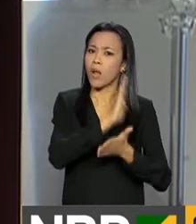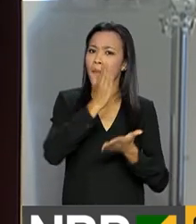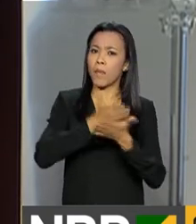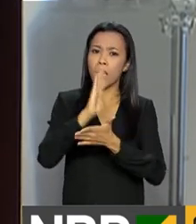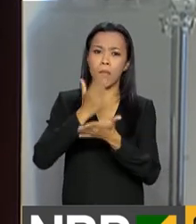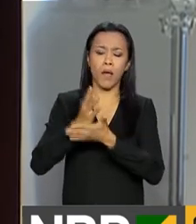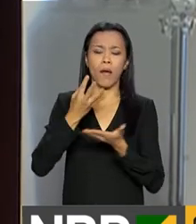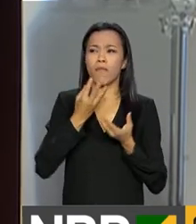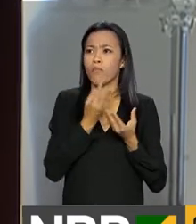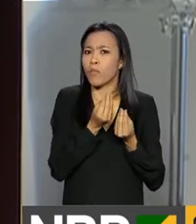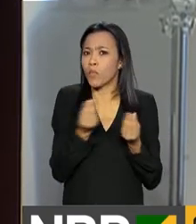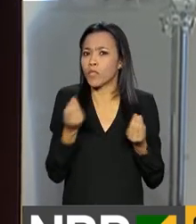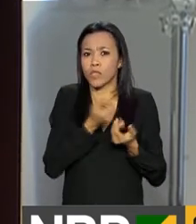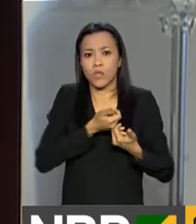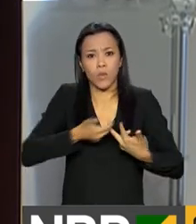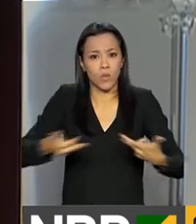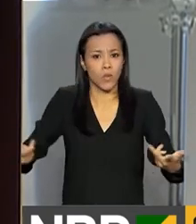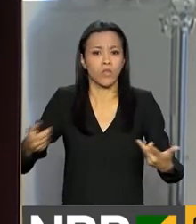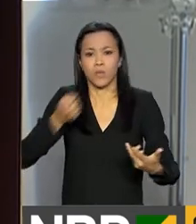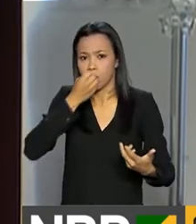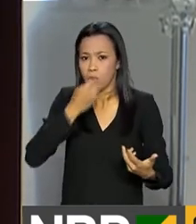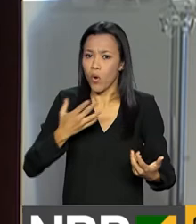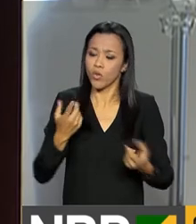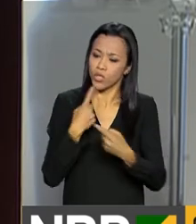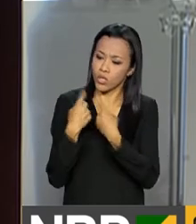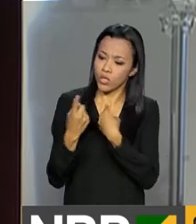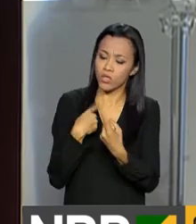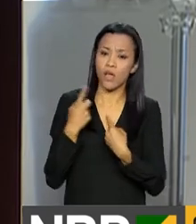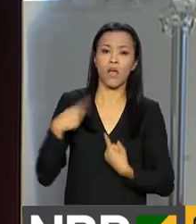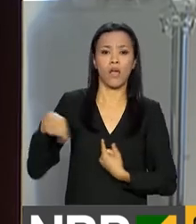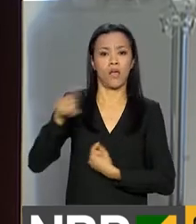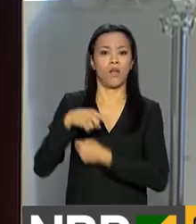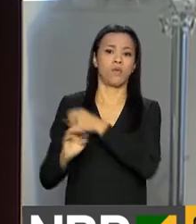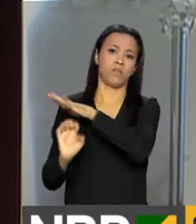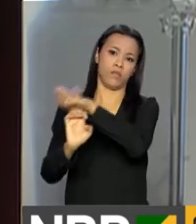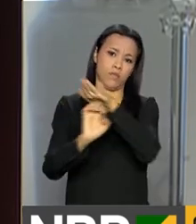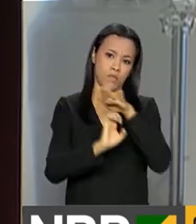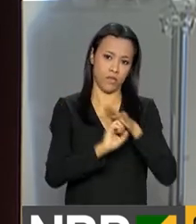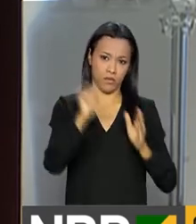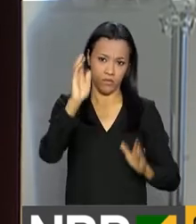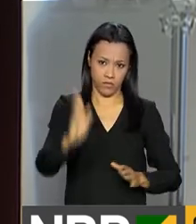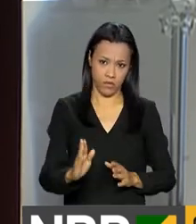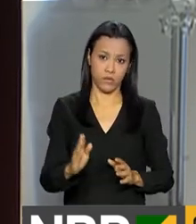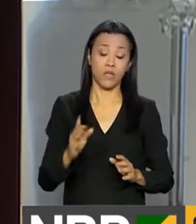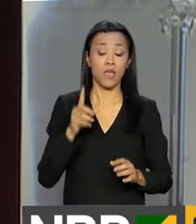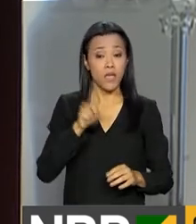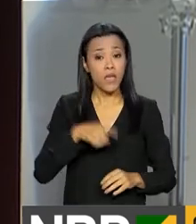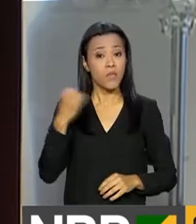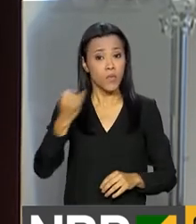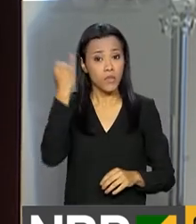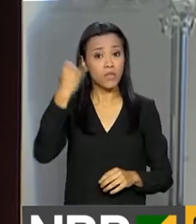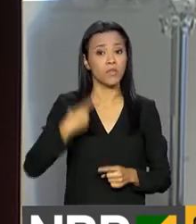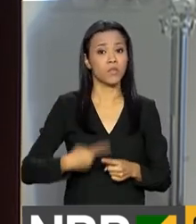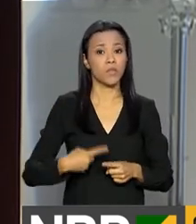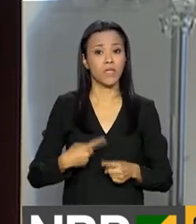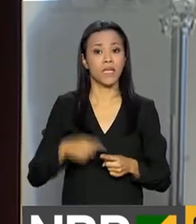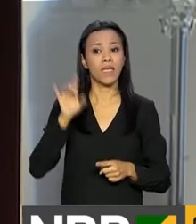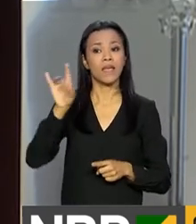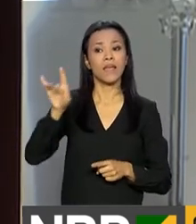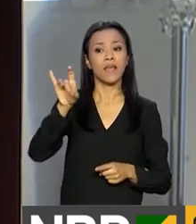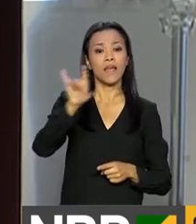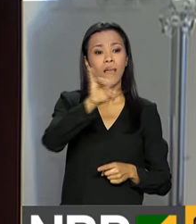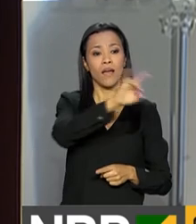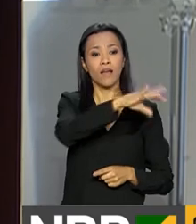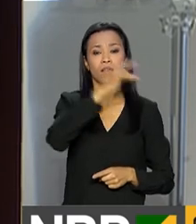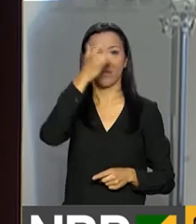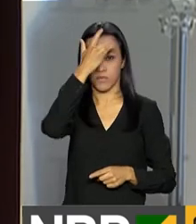coisas com um bom diálogo com o setor privado brasileiro. E é importante porque cada um de